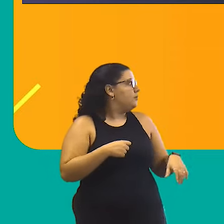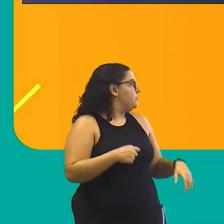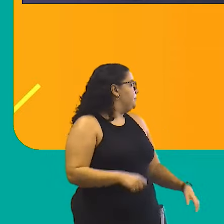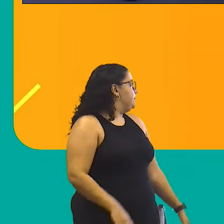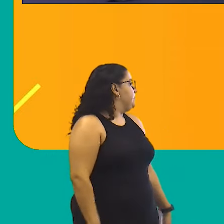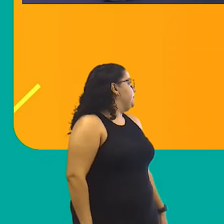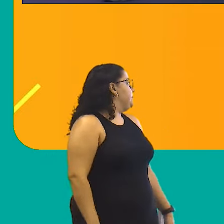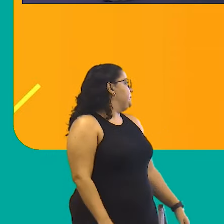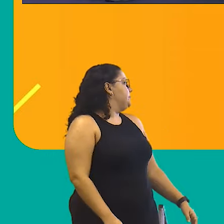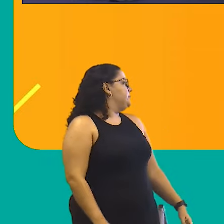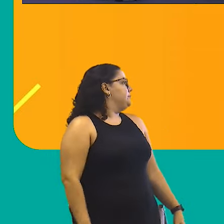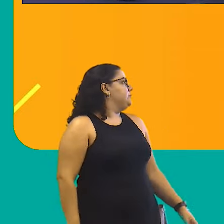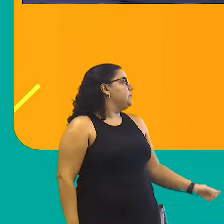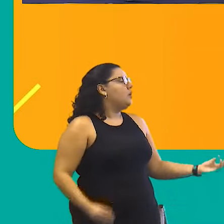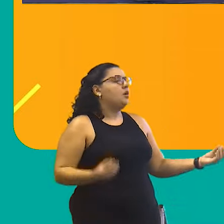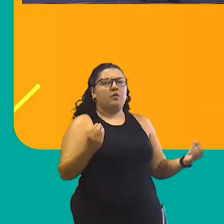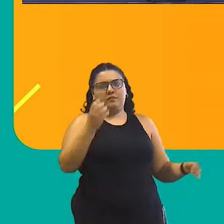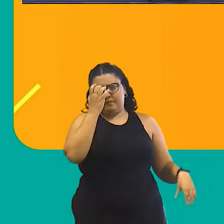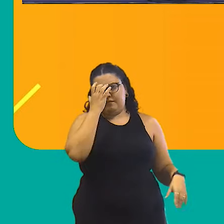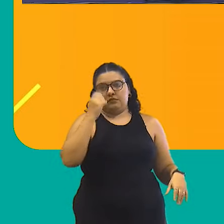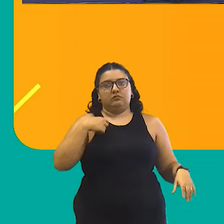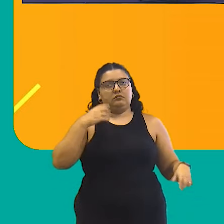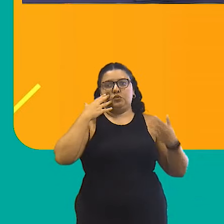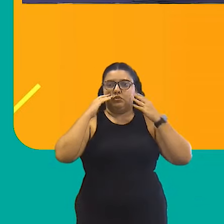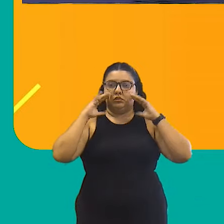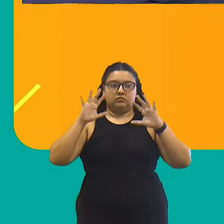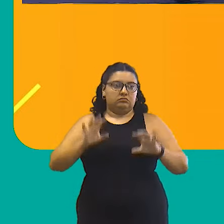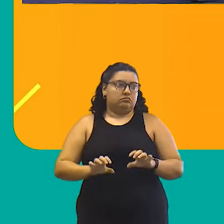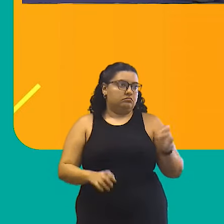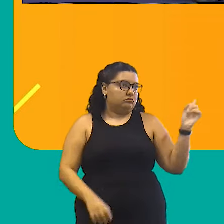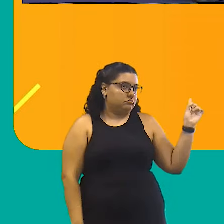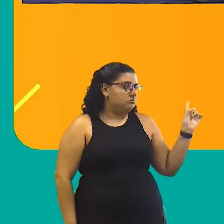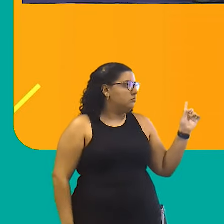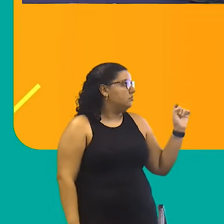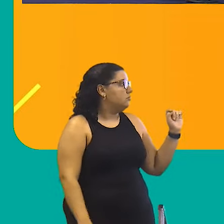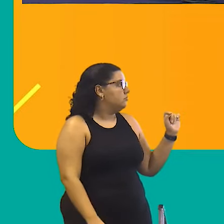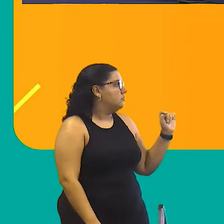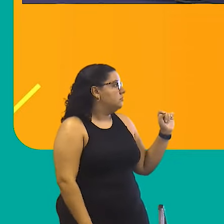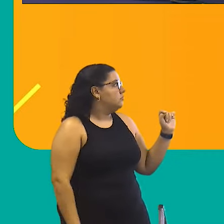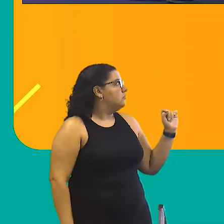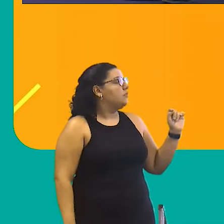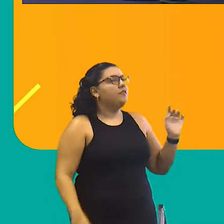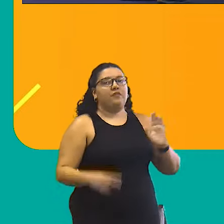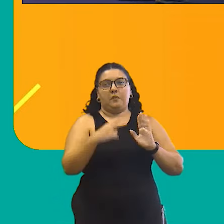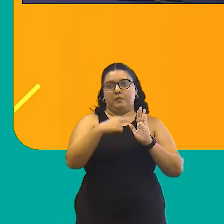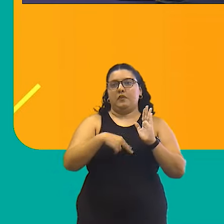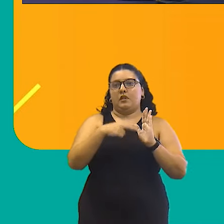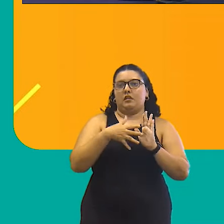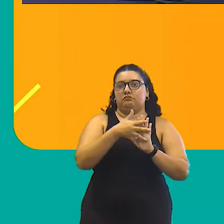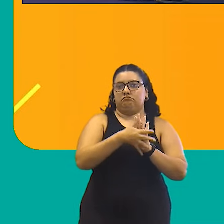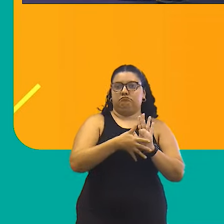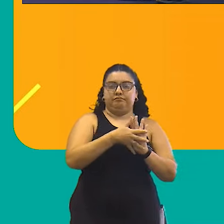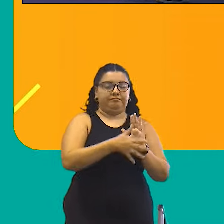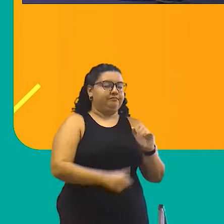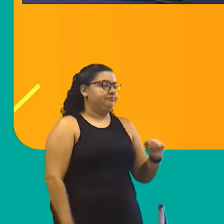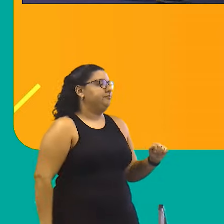professor, como é que isso daí é fácil? Eu não tenho a menor ideia do que fazer. Tenha nervo. Vamos ler o que o problema nos